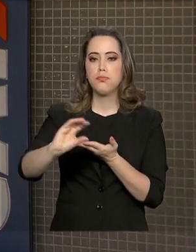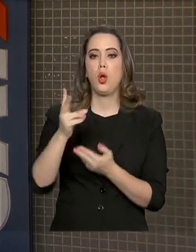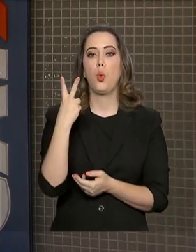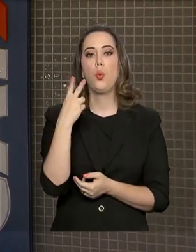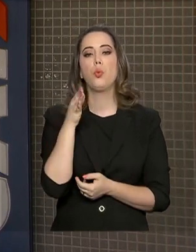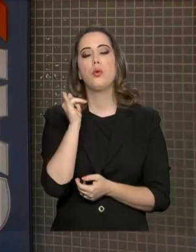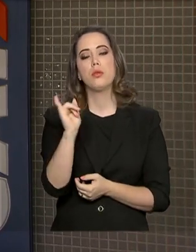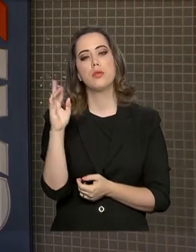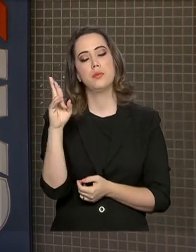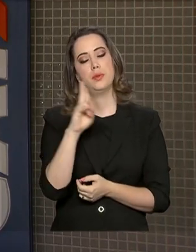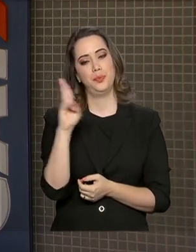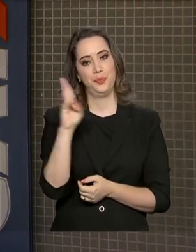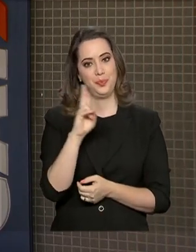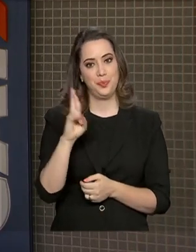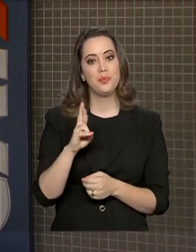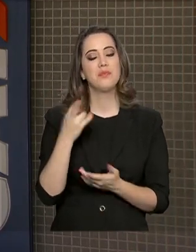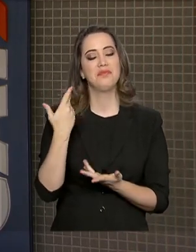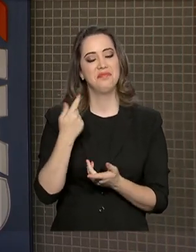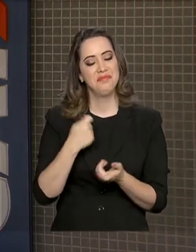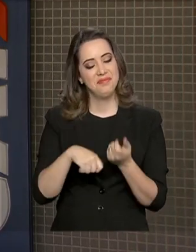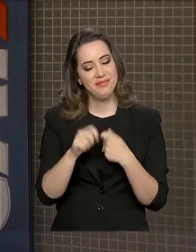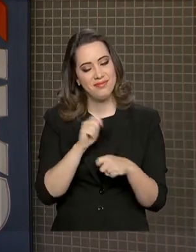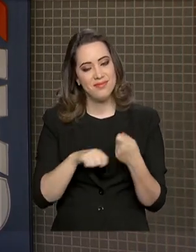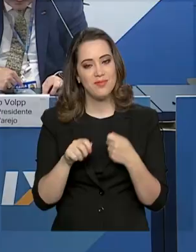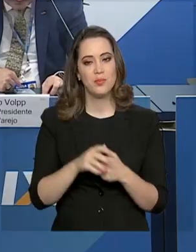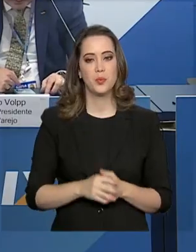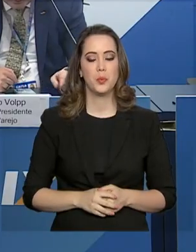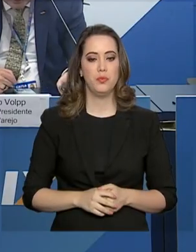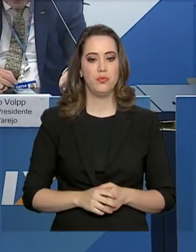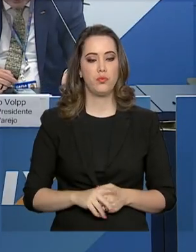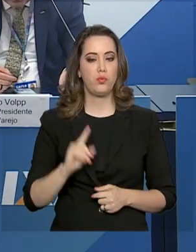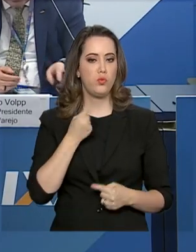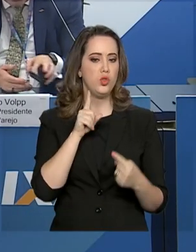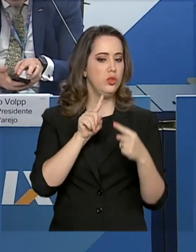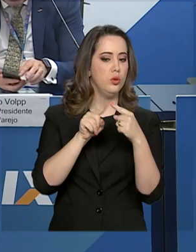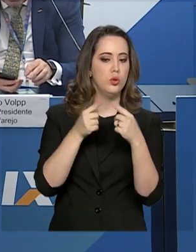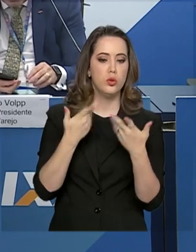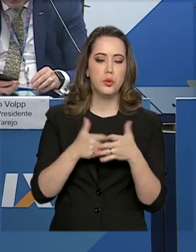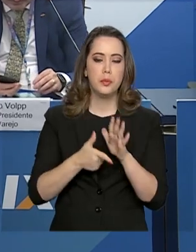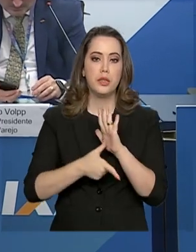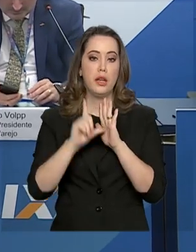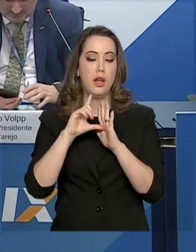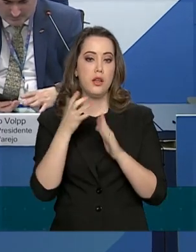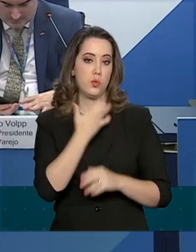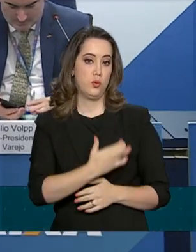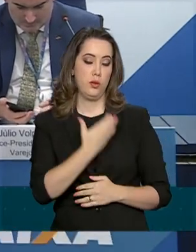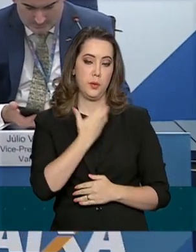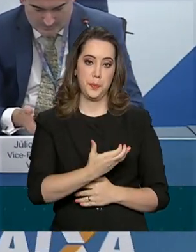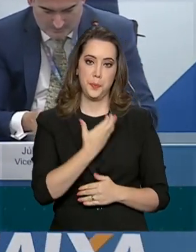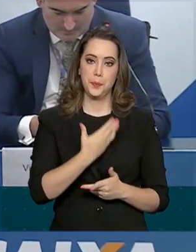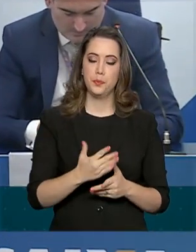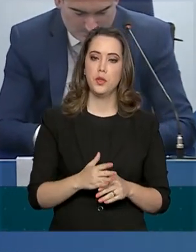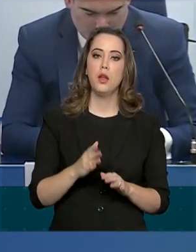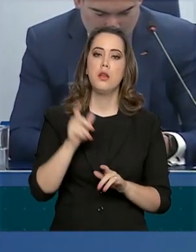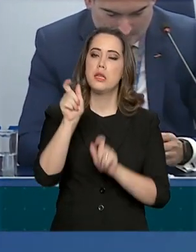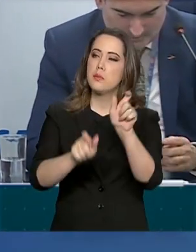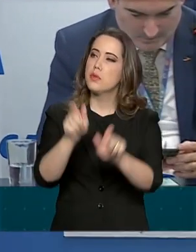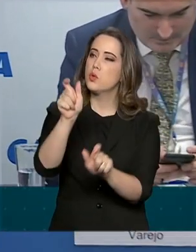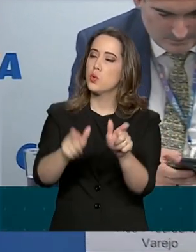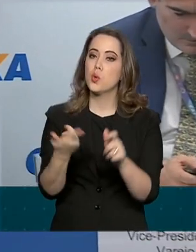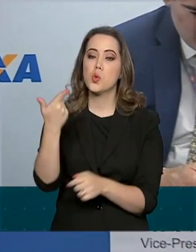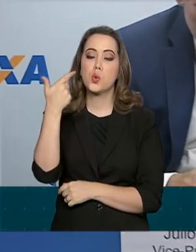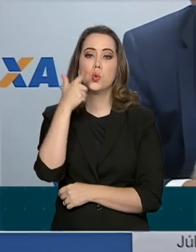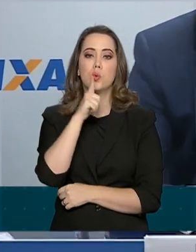,5 bilhões na economia. O nosso objetivo é que antes do Natal, os brasileiros